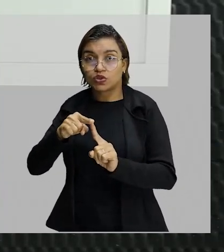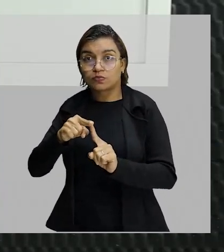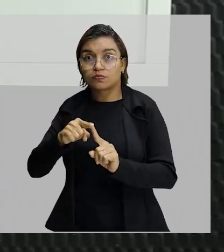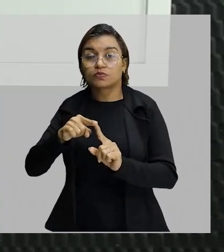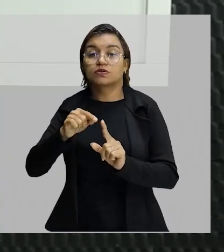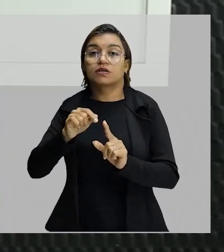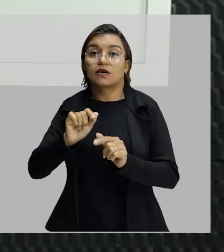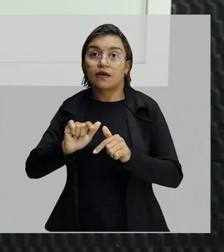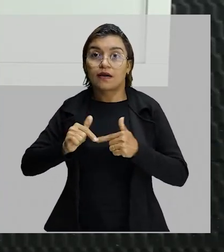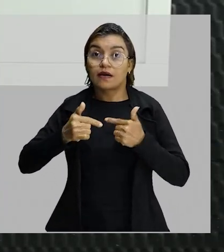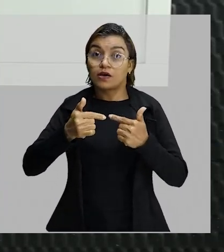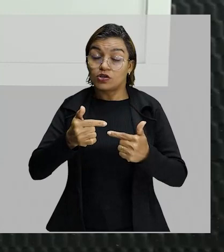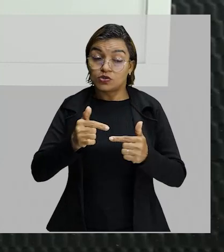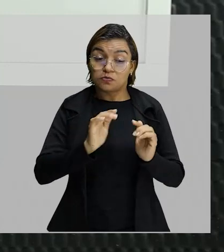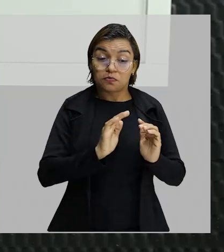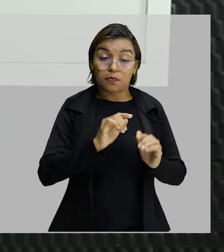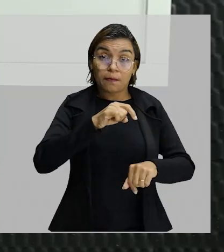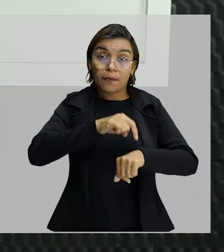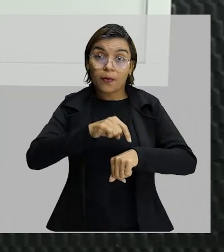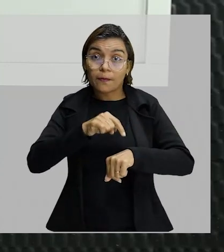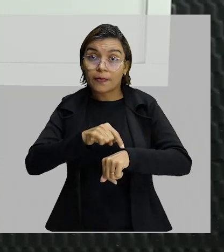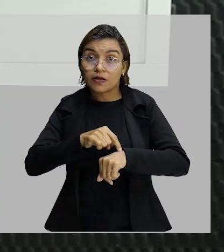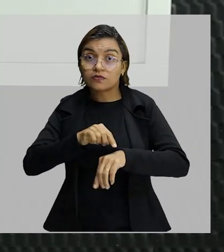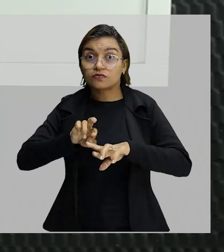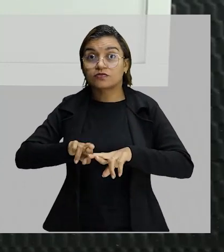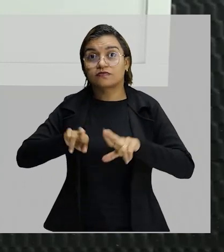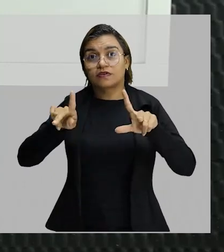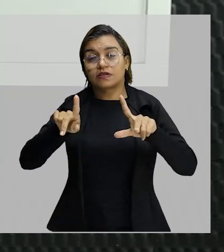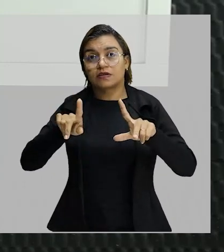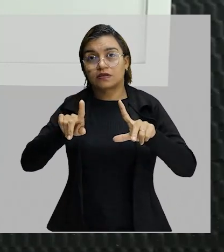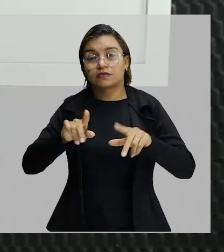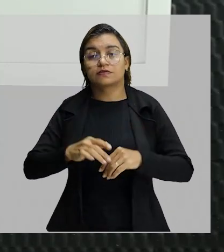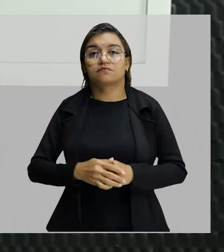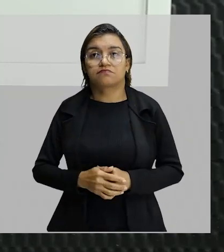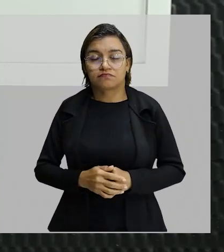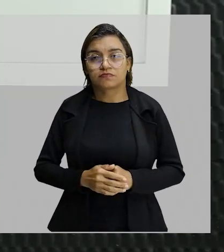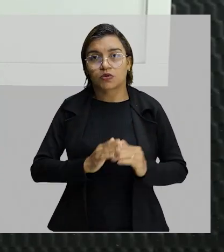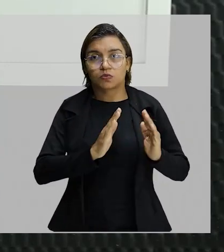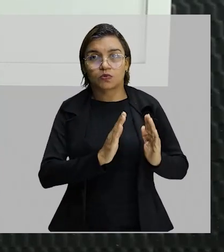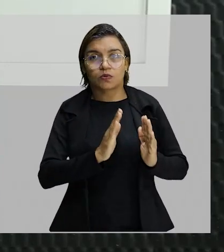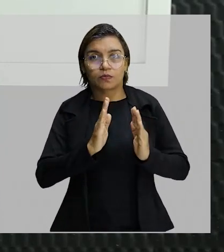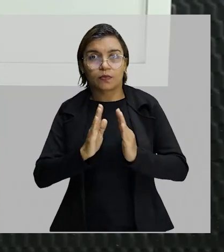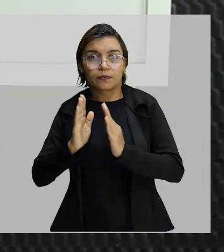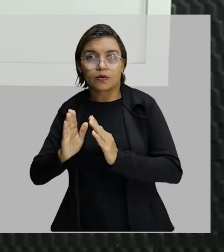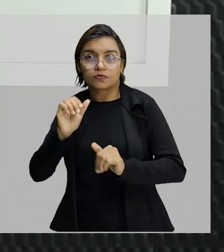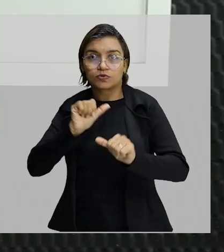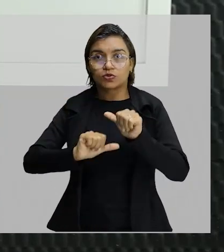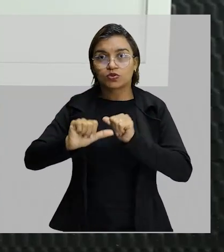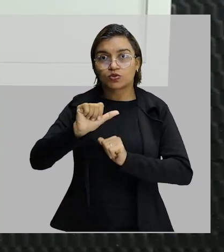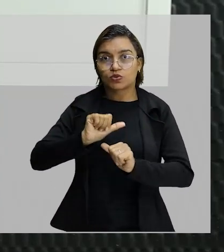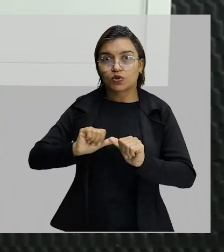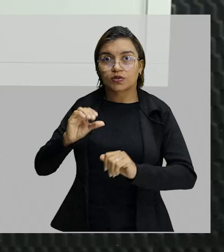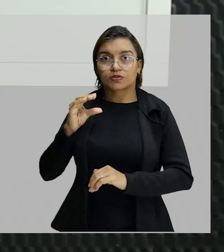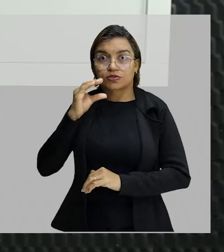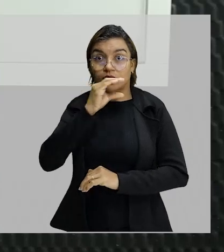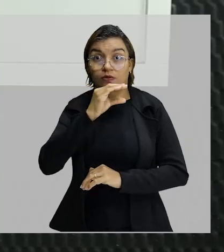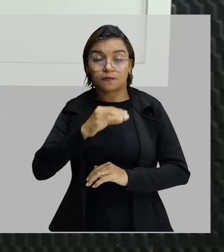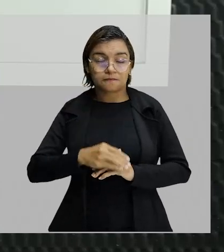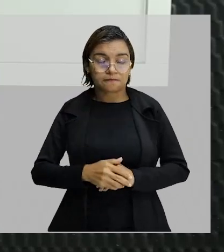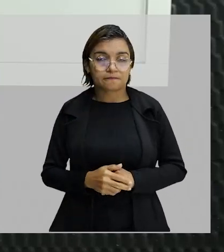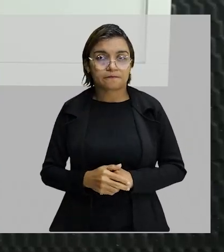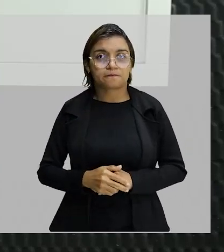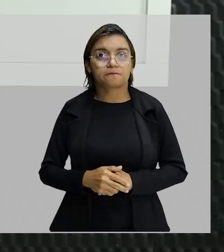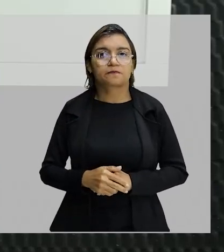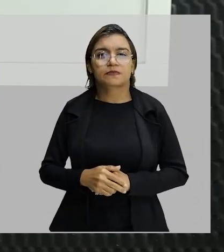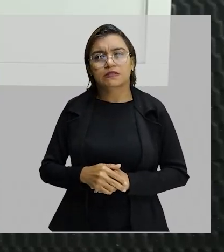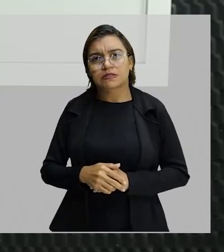momentos diferentes, certo? Em momentos diferentes do percurso de troca de calor, tá ok? Então vamos